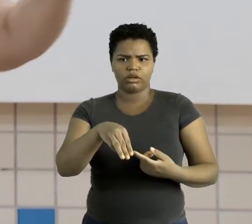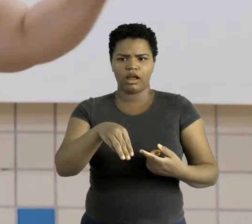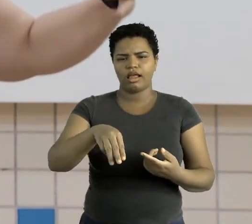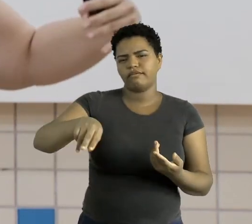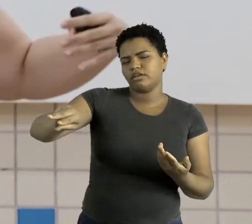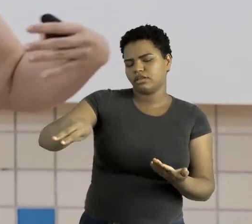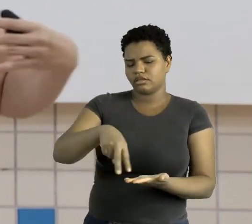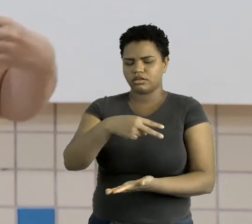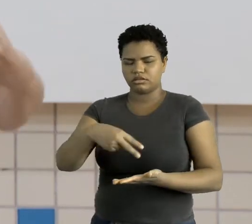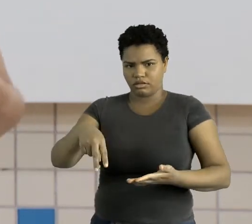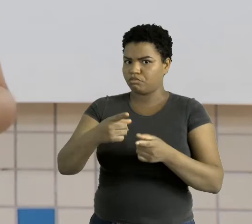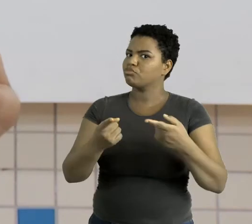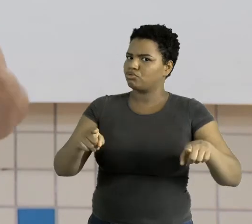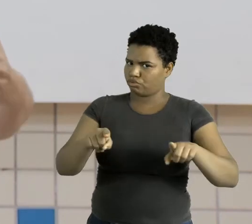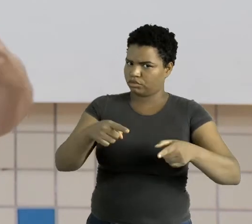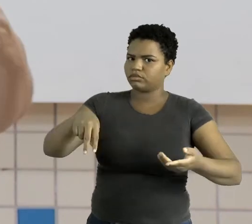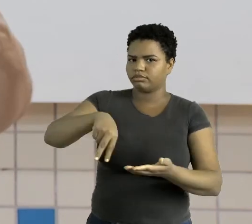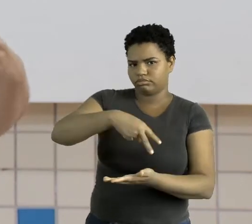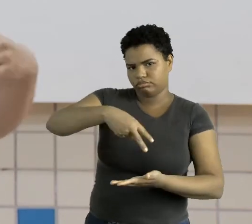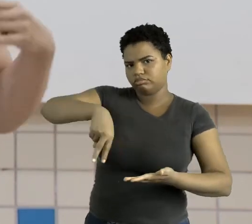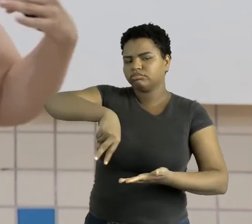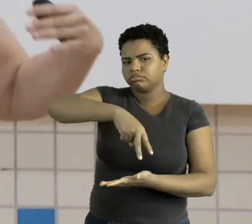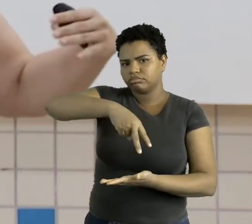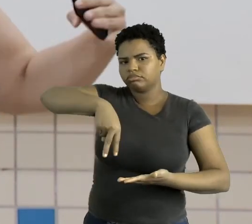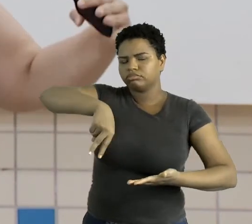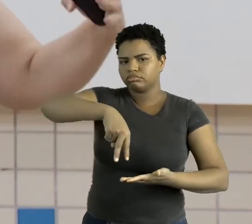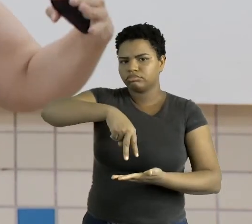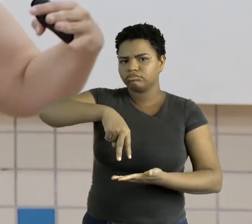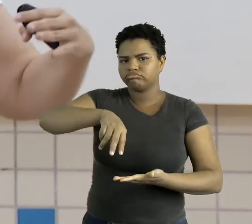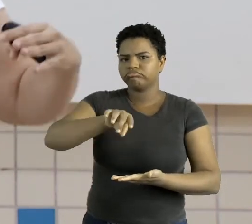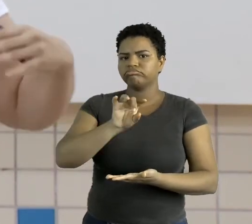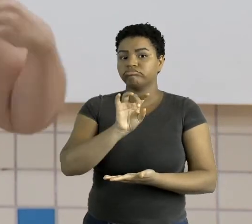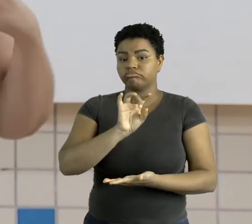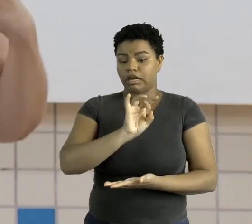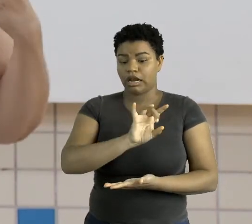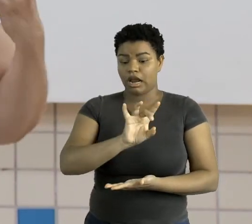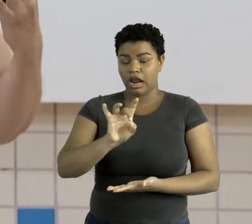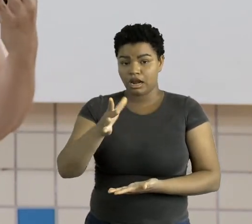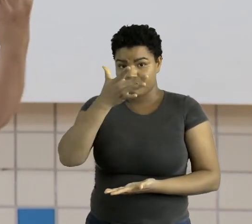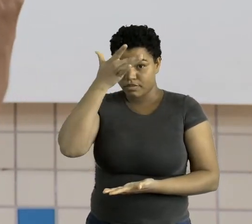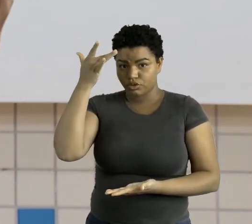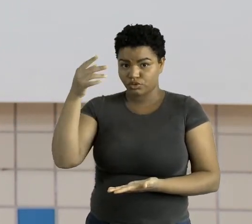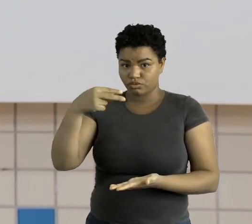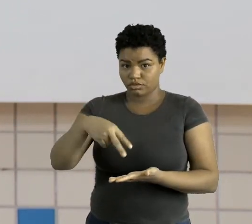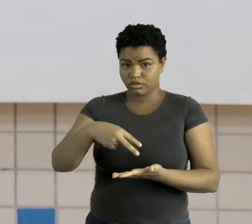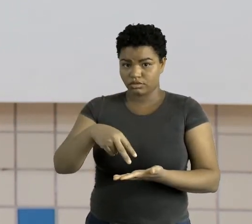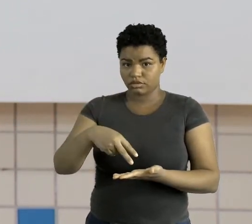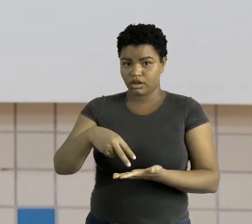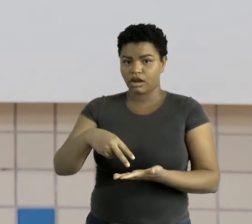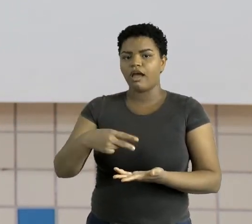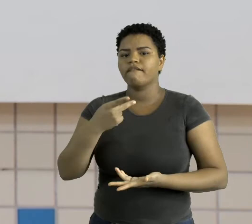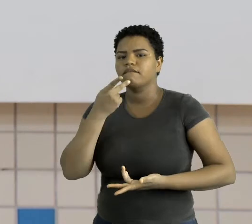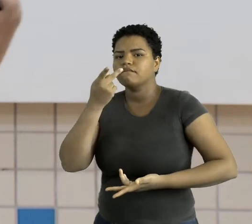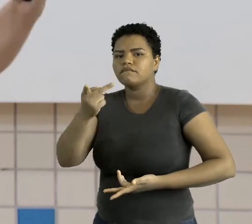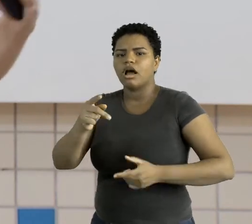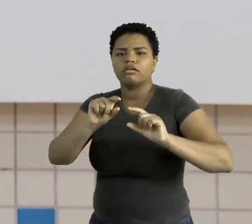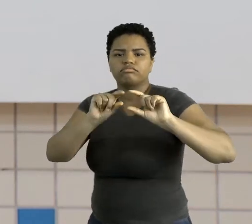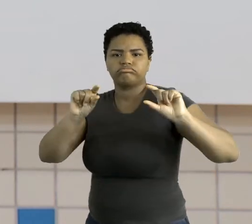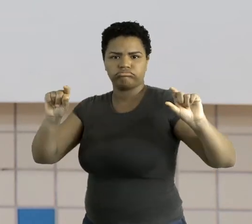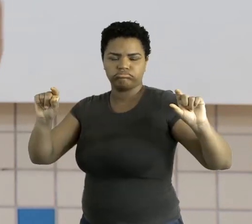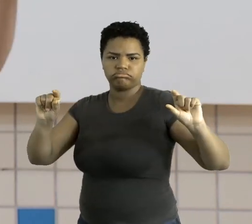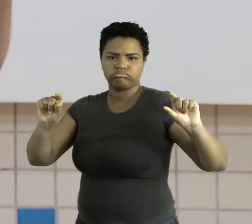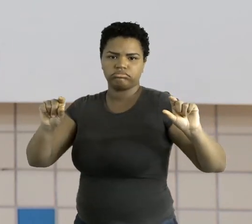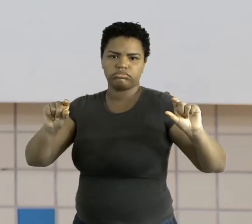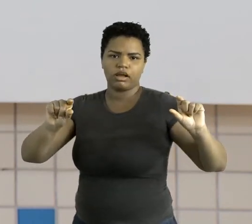uma música que eles vão dançando, e aí cada pessoa que está dançando ali, eles recitam um verso. Então eles passam a